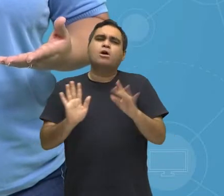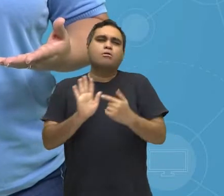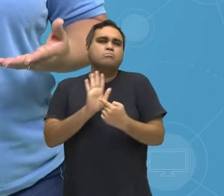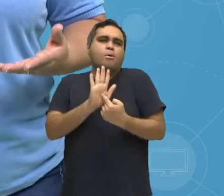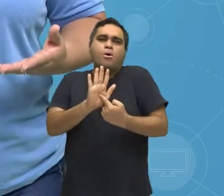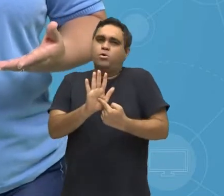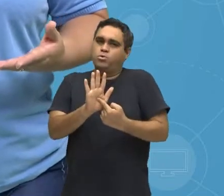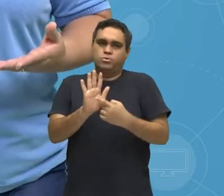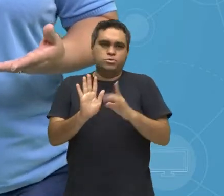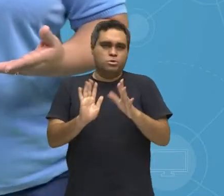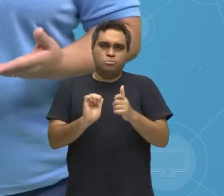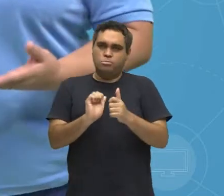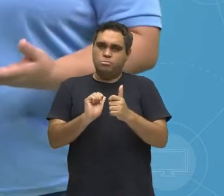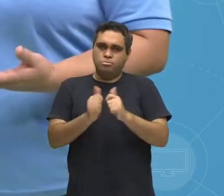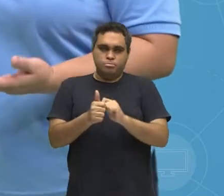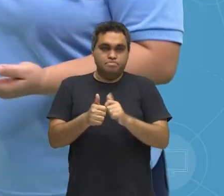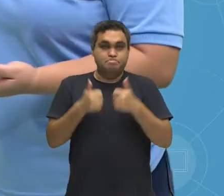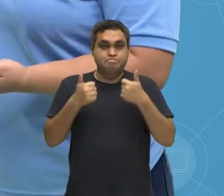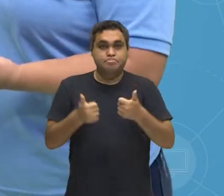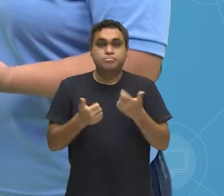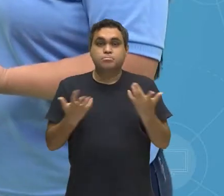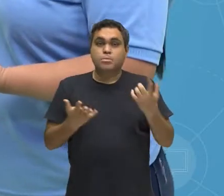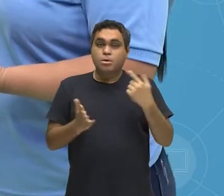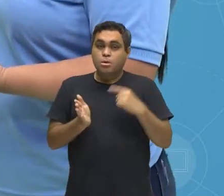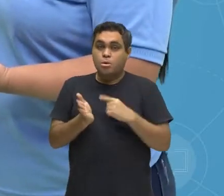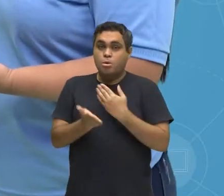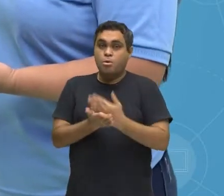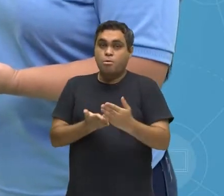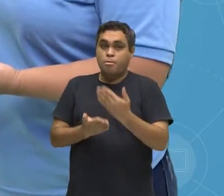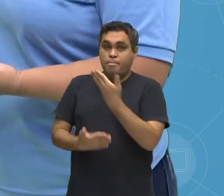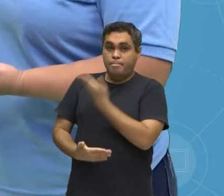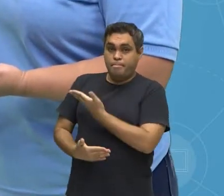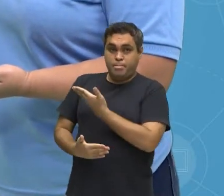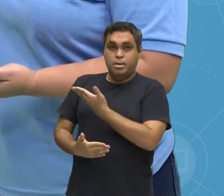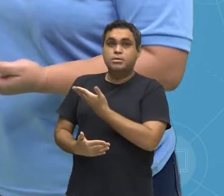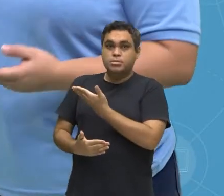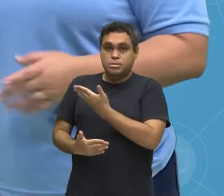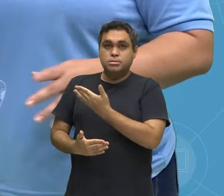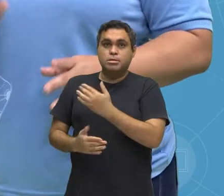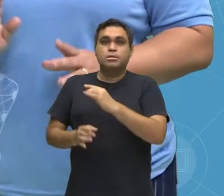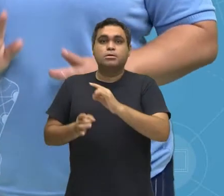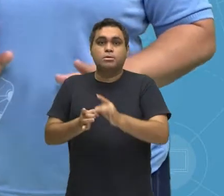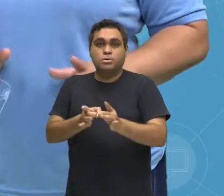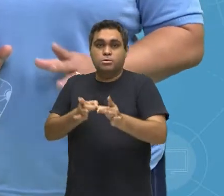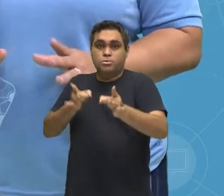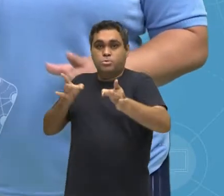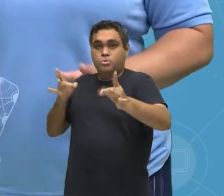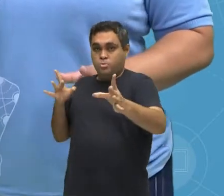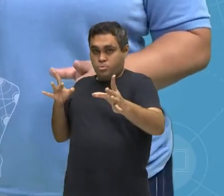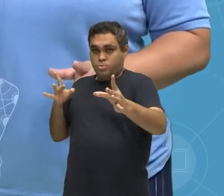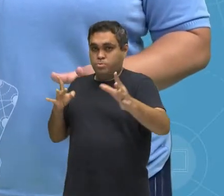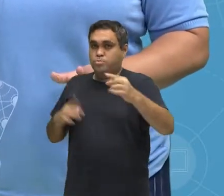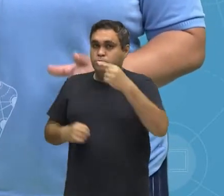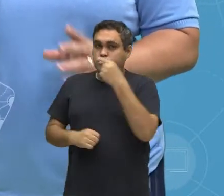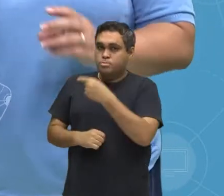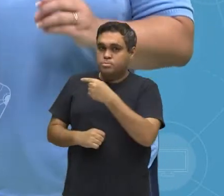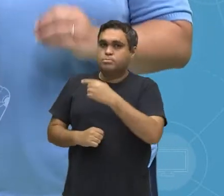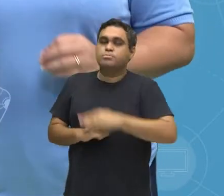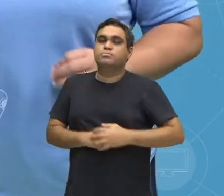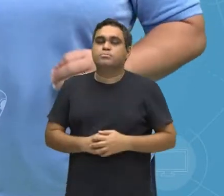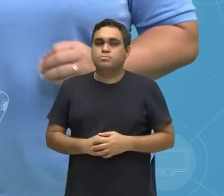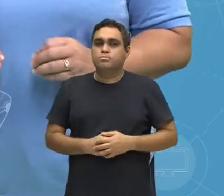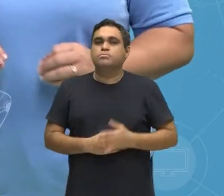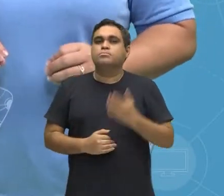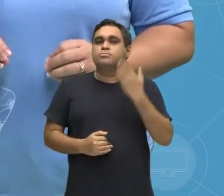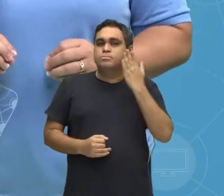demonstração, tá bom? E eu começo logo aqui com o nosso arco e flecha. A gente sabe que esses dois instrumentos